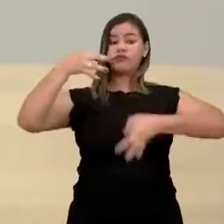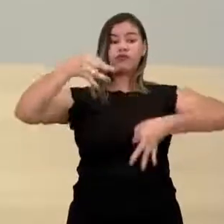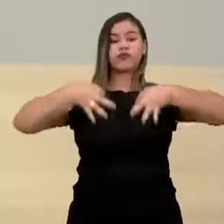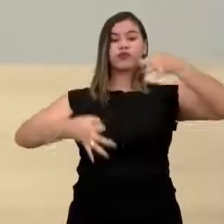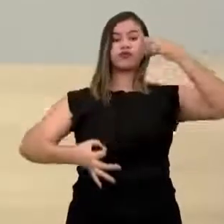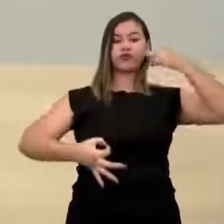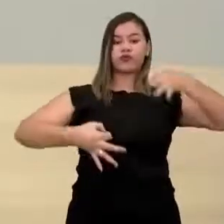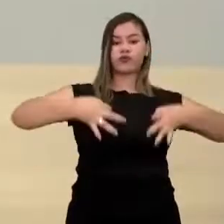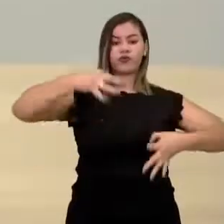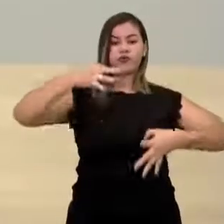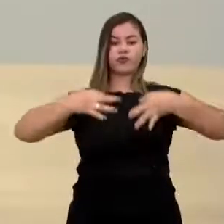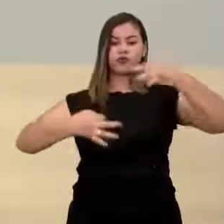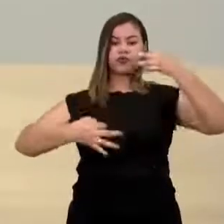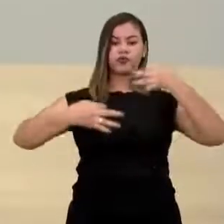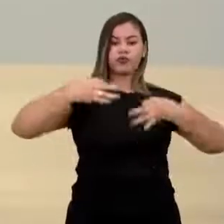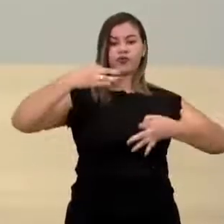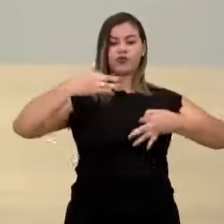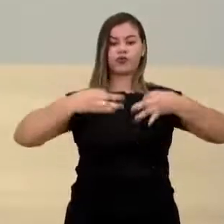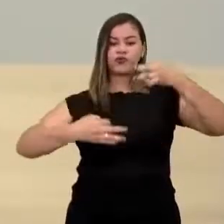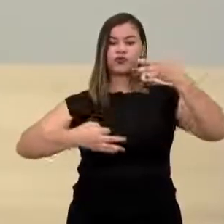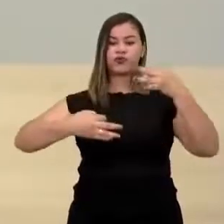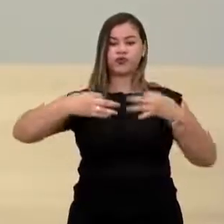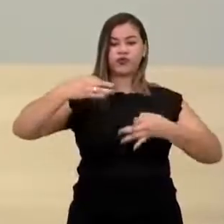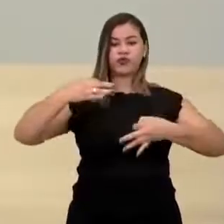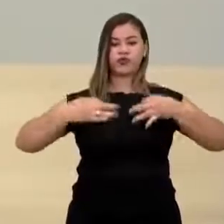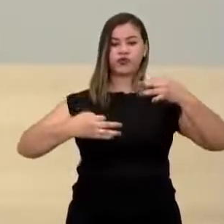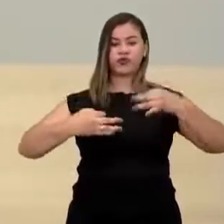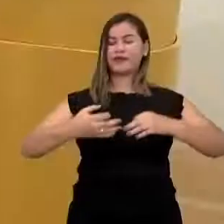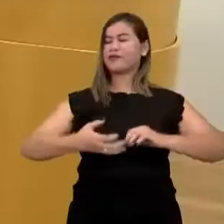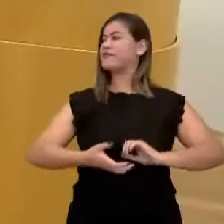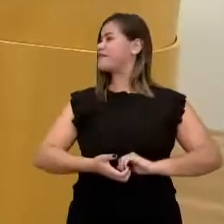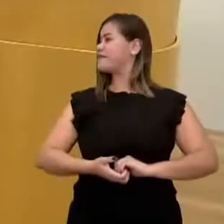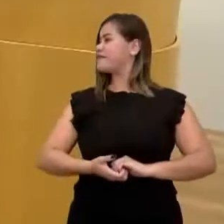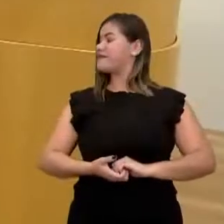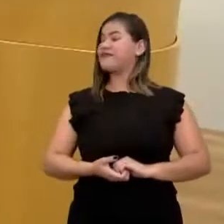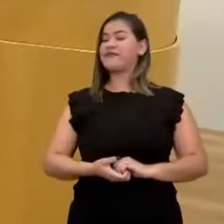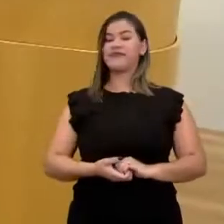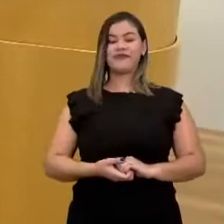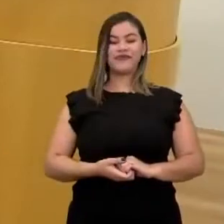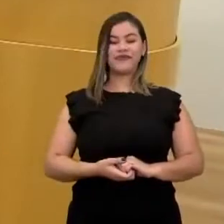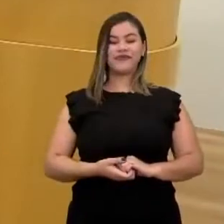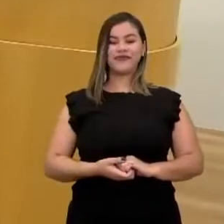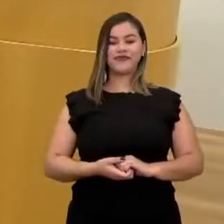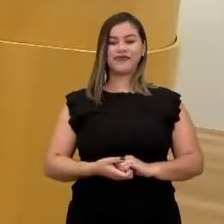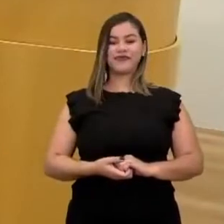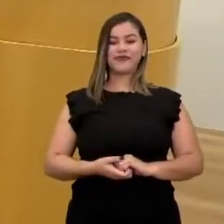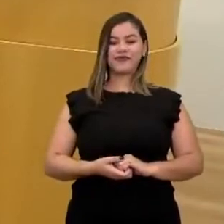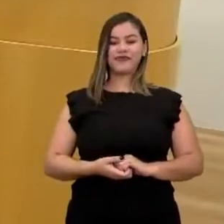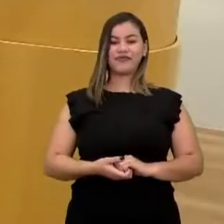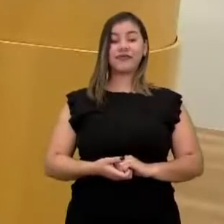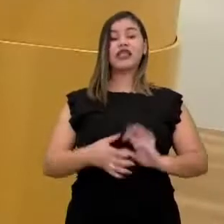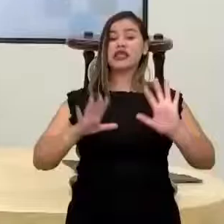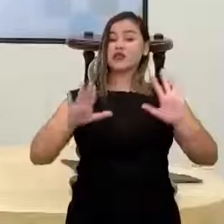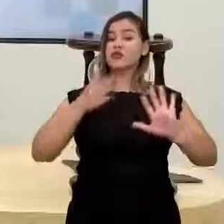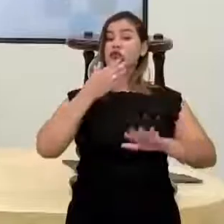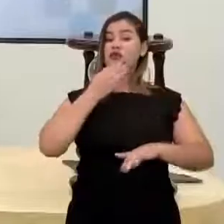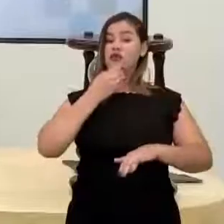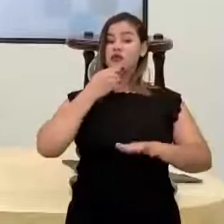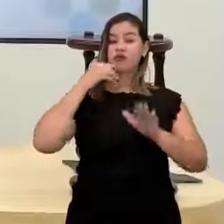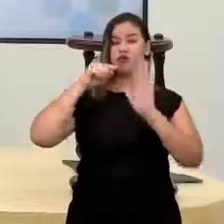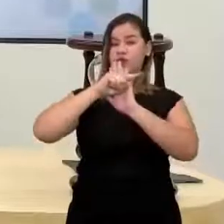judiciário. Muito bem, olha lá, poder judiciário. Então, para Montesquieu,